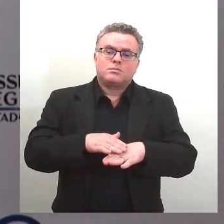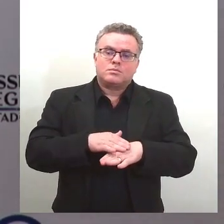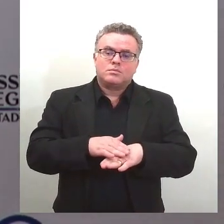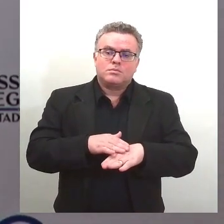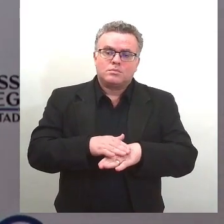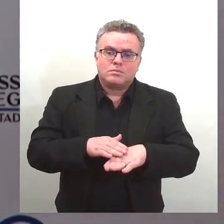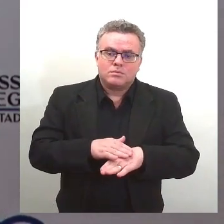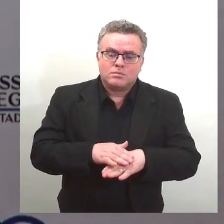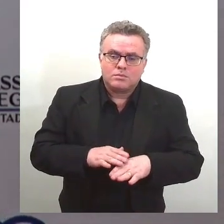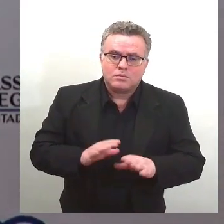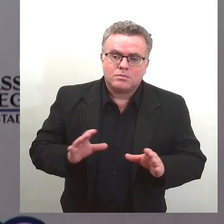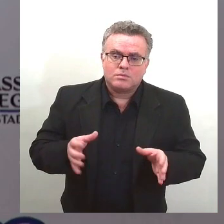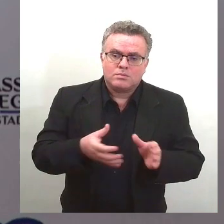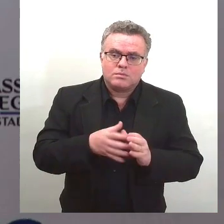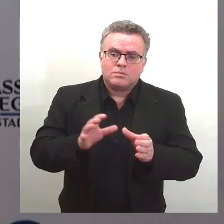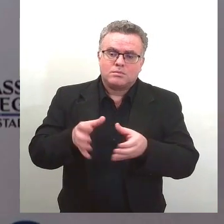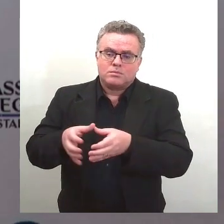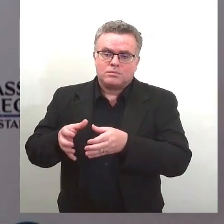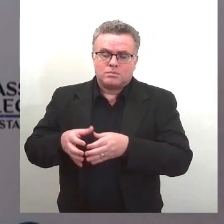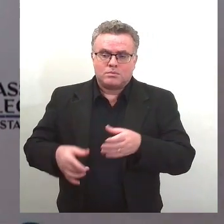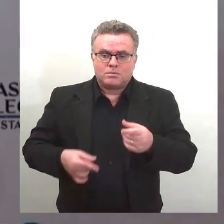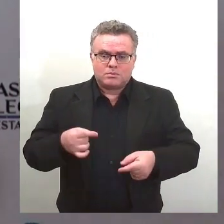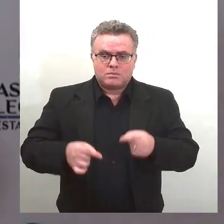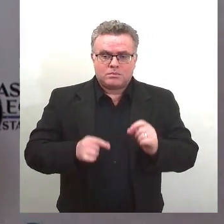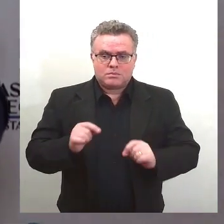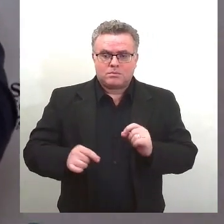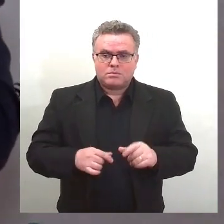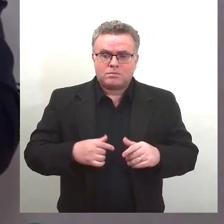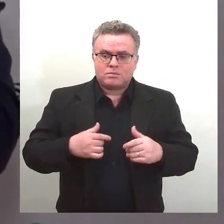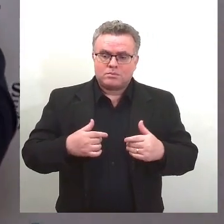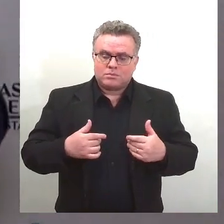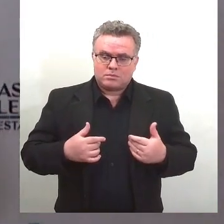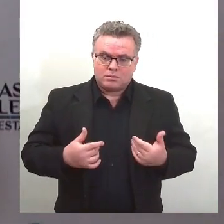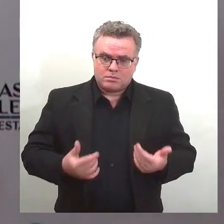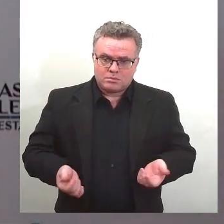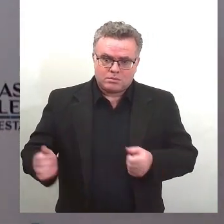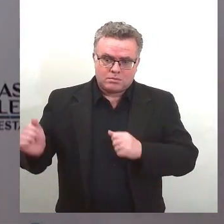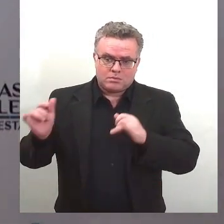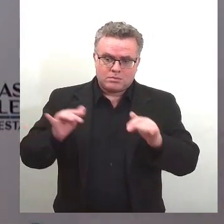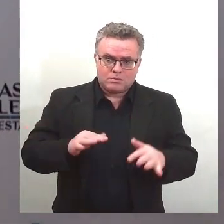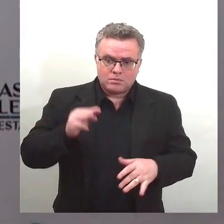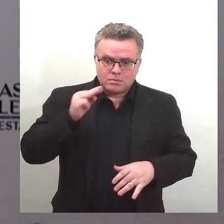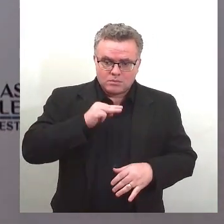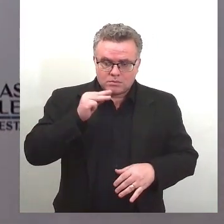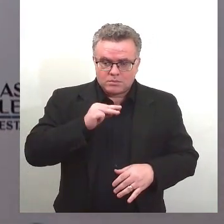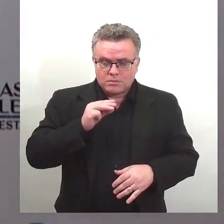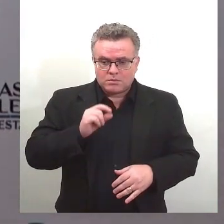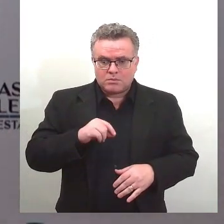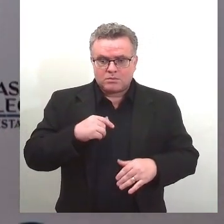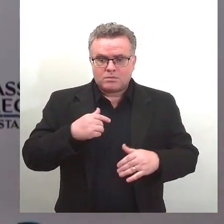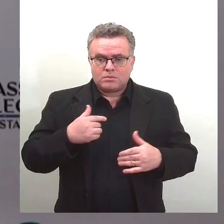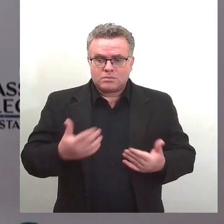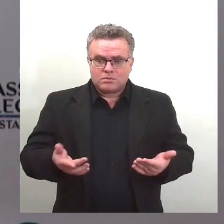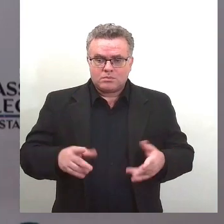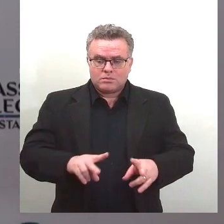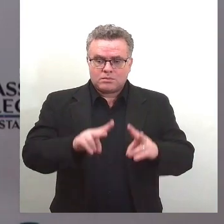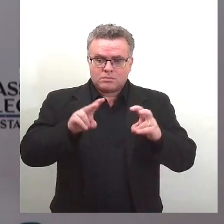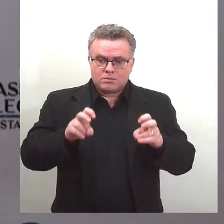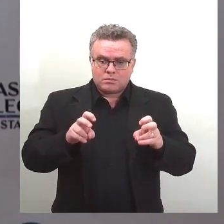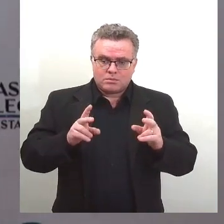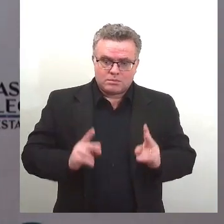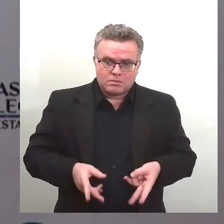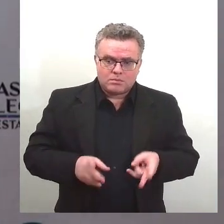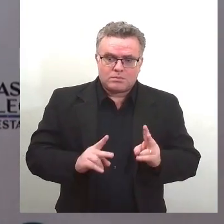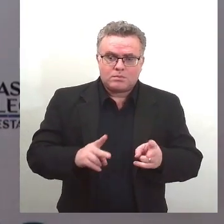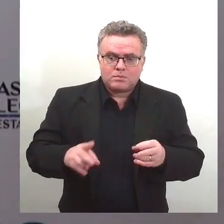comissões que foram montadas e que vieram até a Assembleia Legislativa de Sergipe. Este tema também foi aparteado